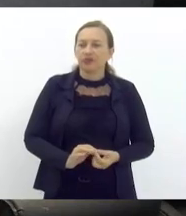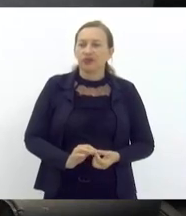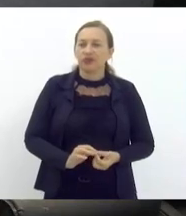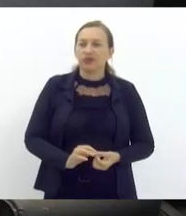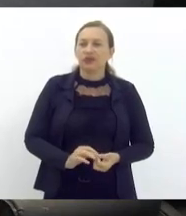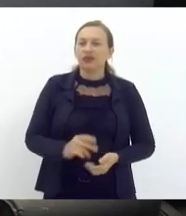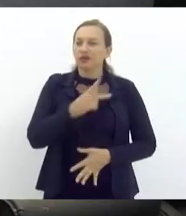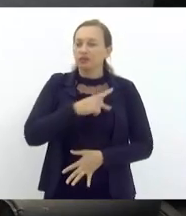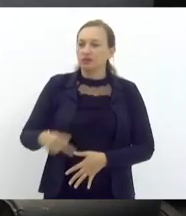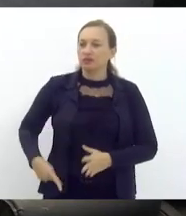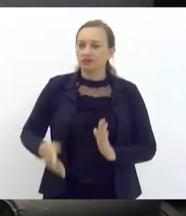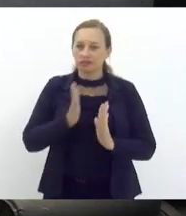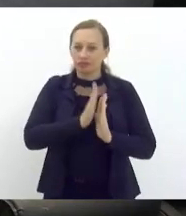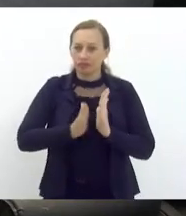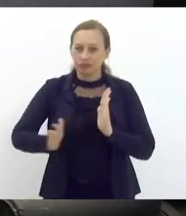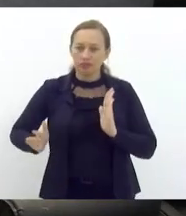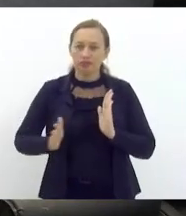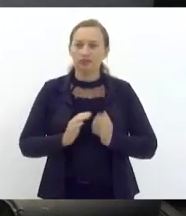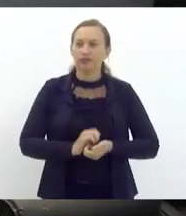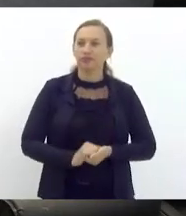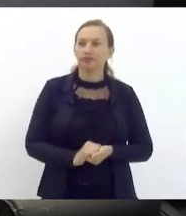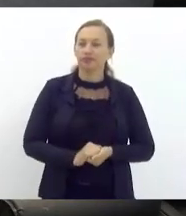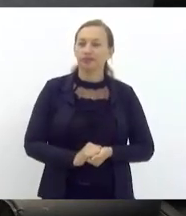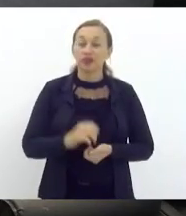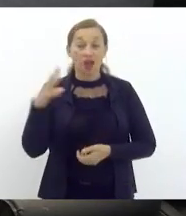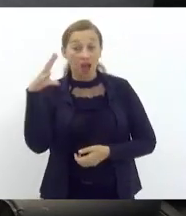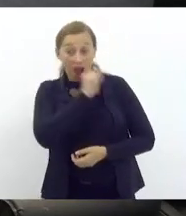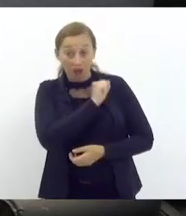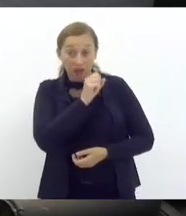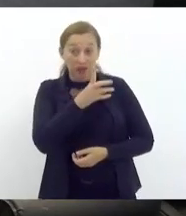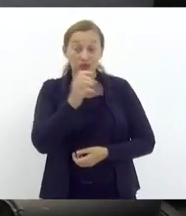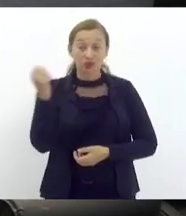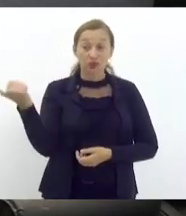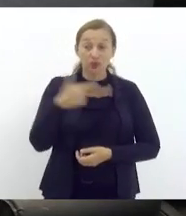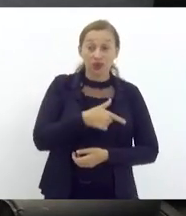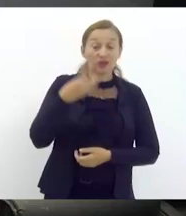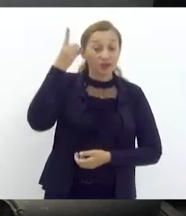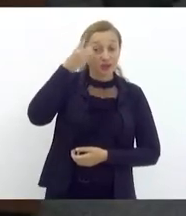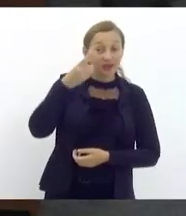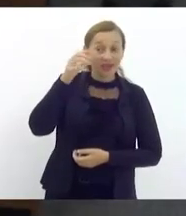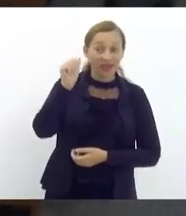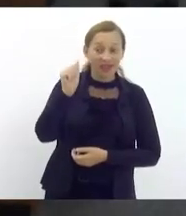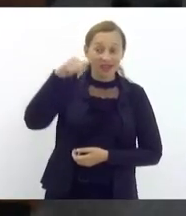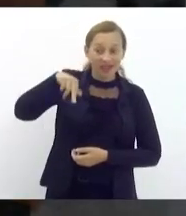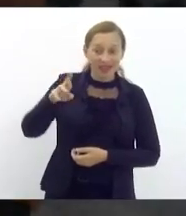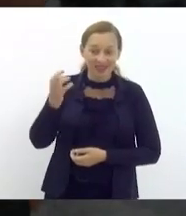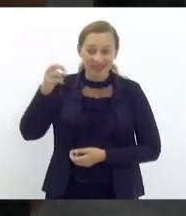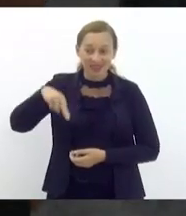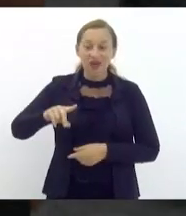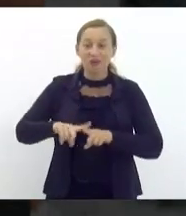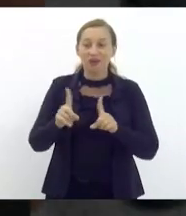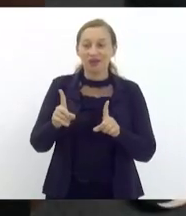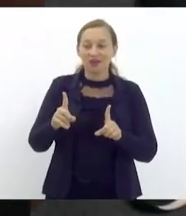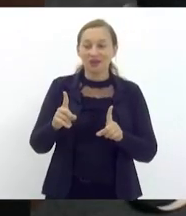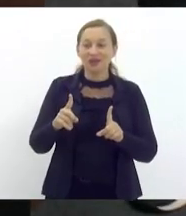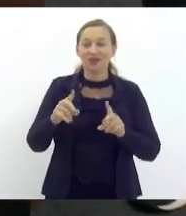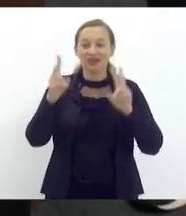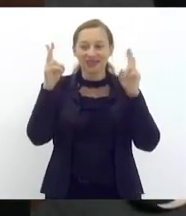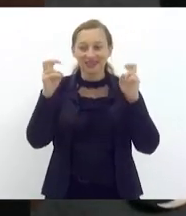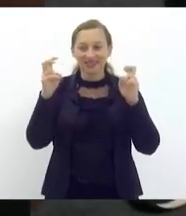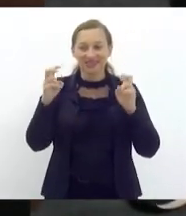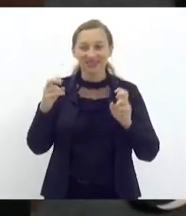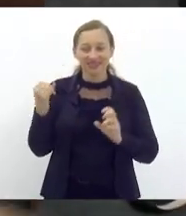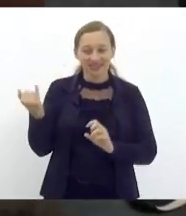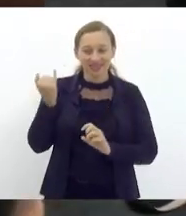presente pela ordem foi mais rápido do que o deputado Anderson Mas é por uma causa Nobre Deputado hoje